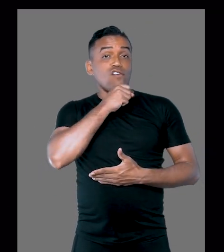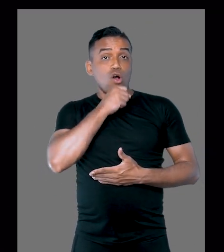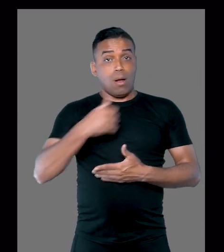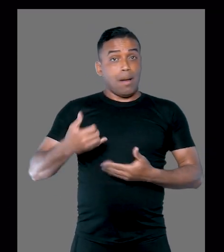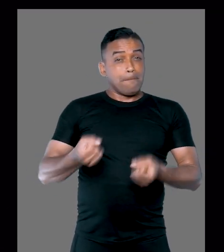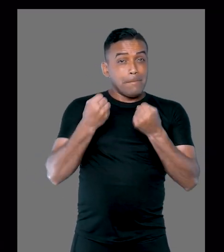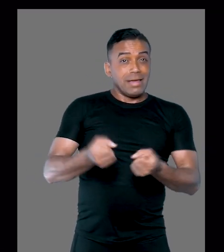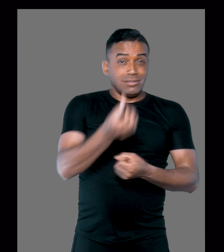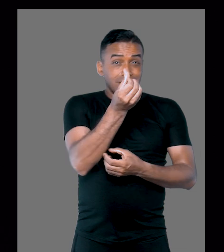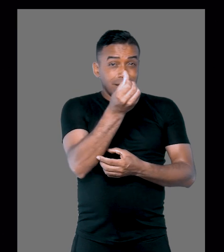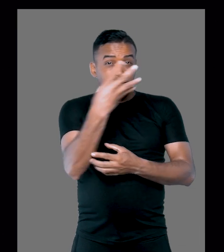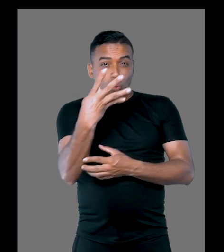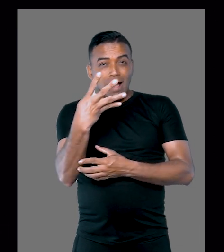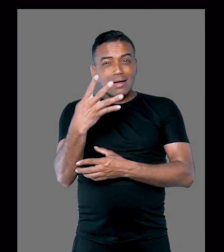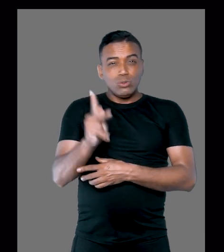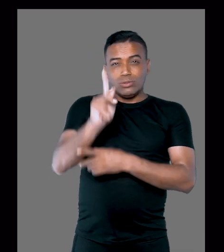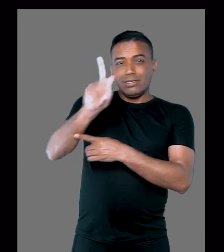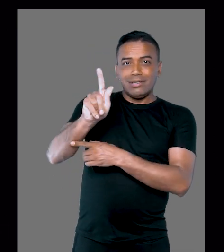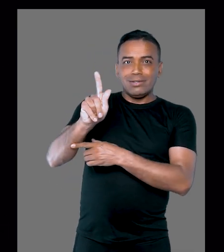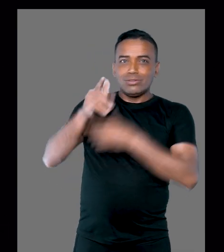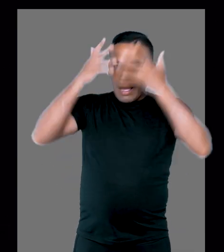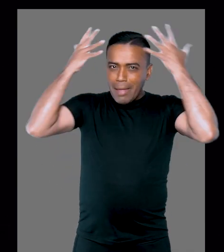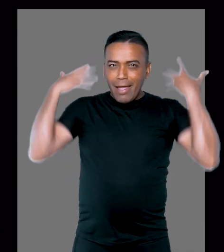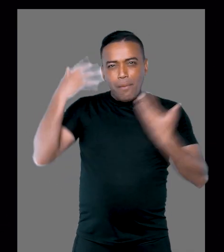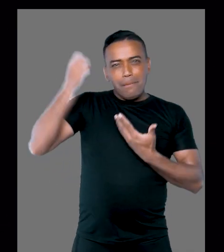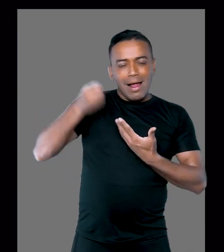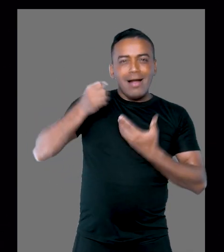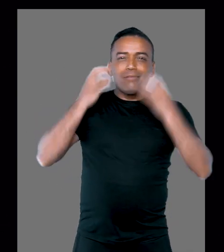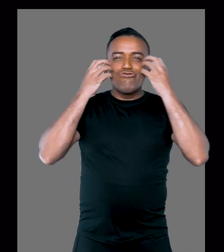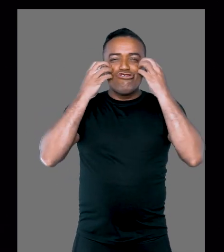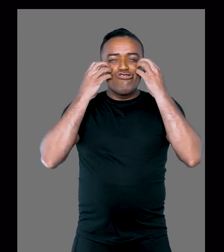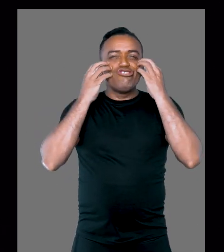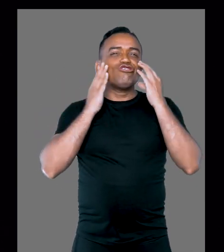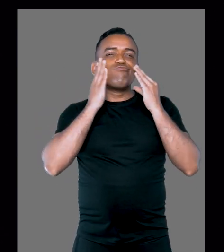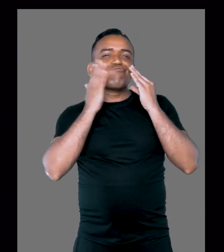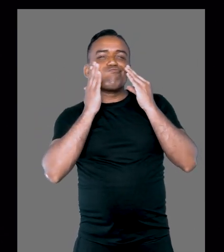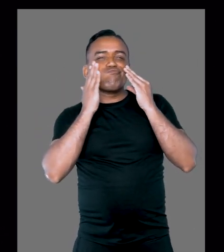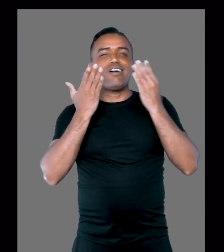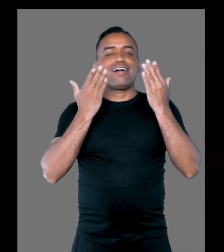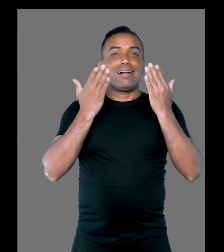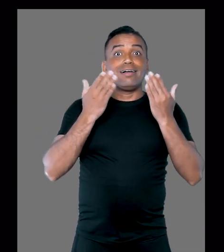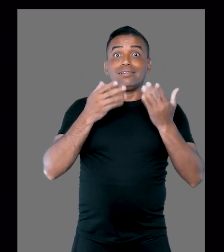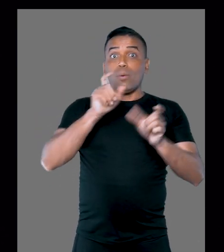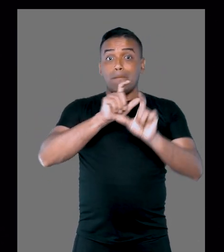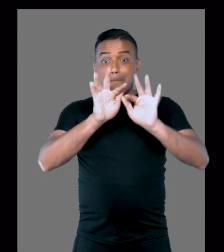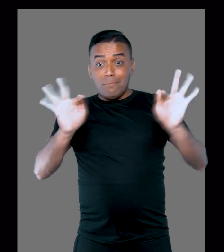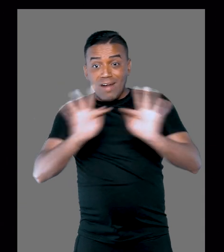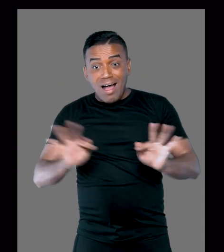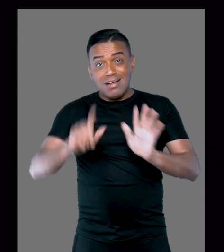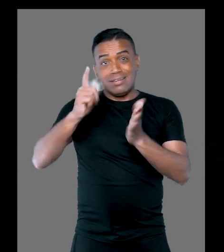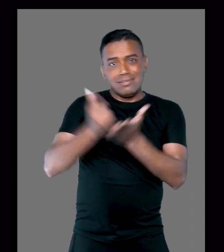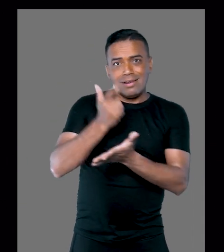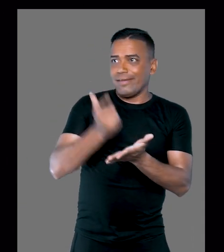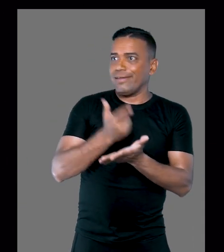quilos, tem os cabelos grisalhos e as bochechas coradas. Seu legado é imenso e ultrapassa as palavras deste livro ou